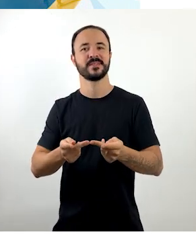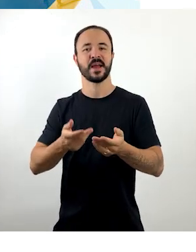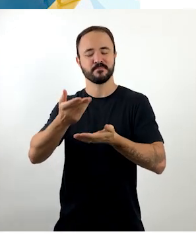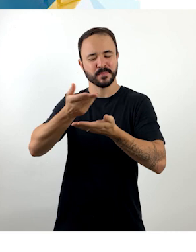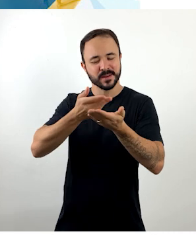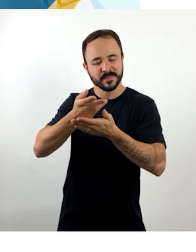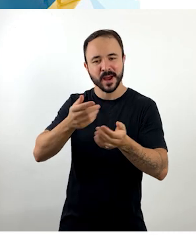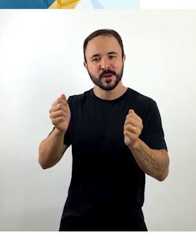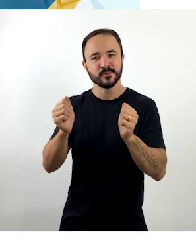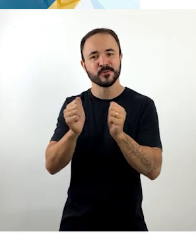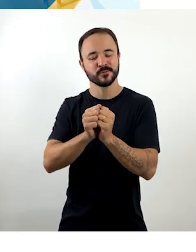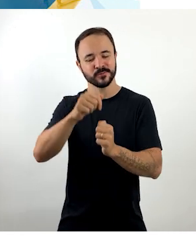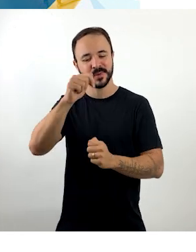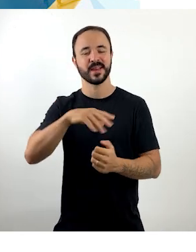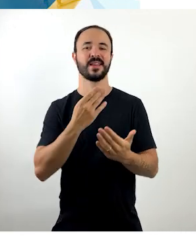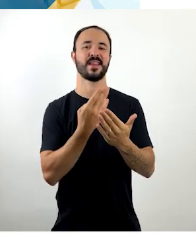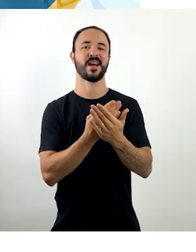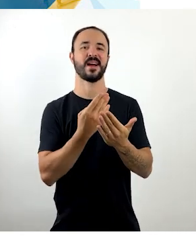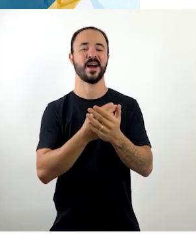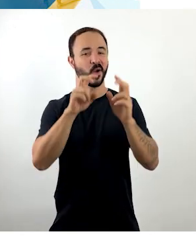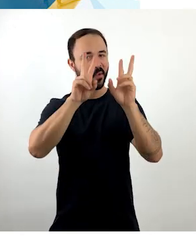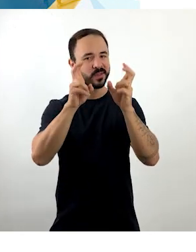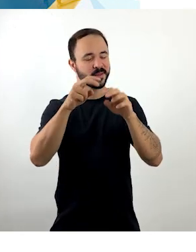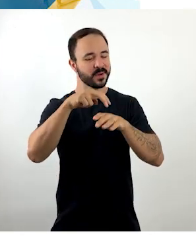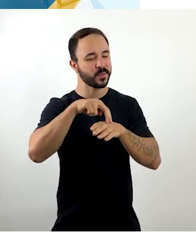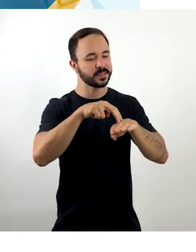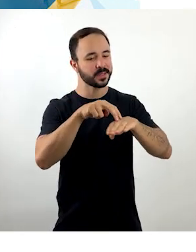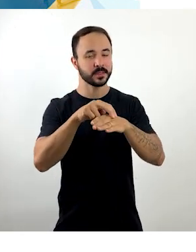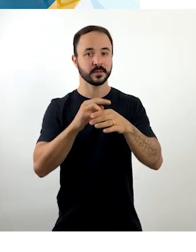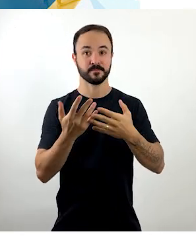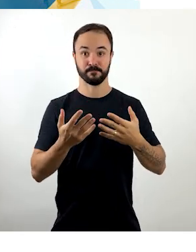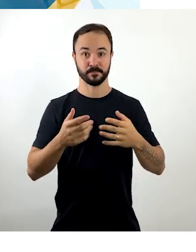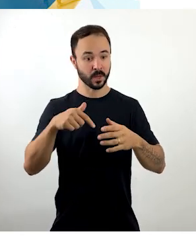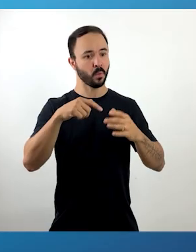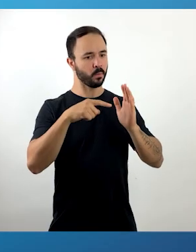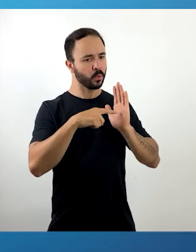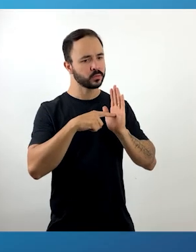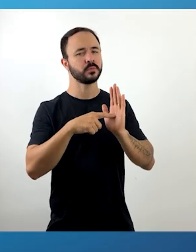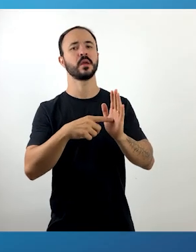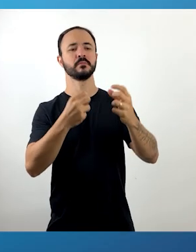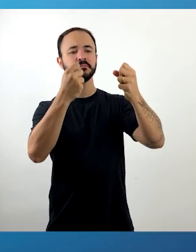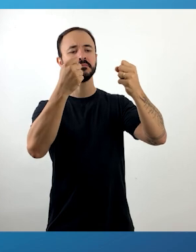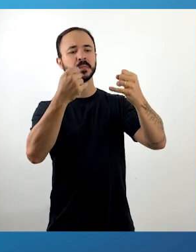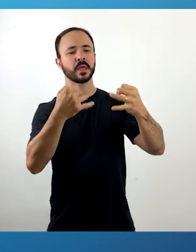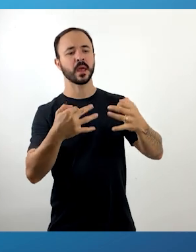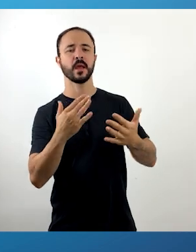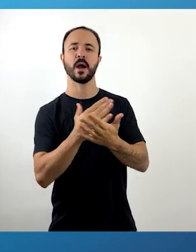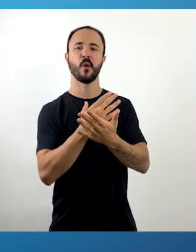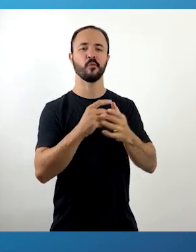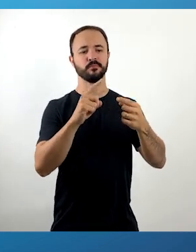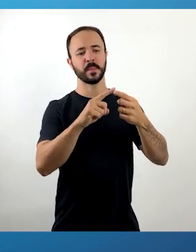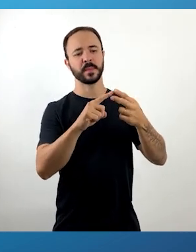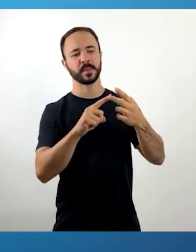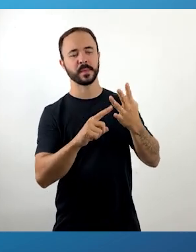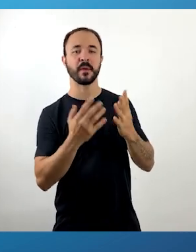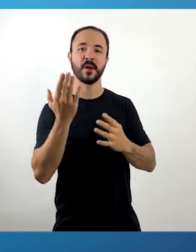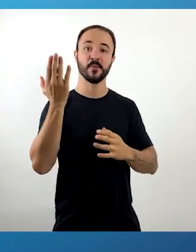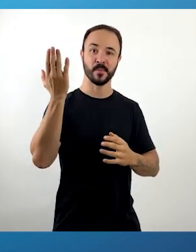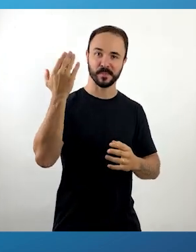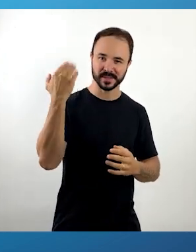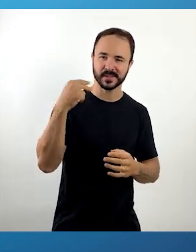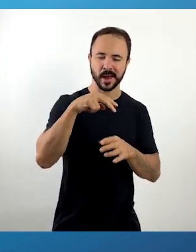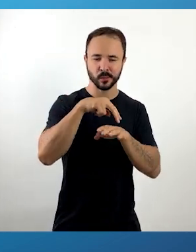participar junto comigo da nossa aula a respeito do skate eu apresentei aqui para vocês algun dos pontos